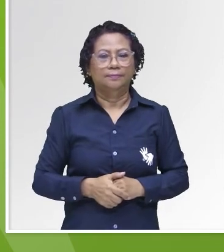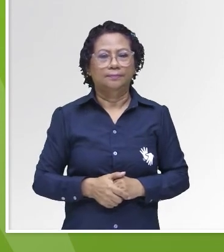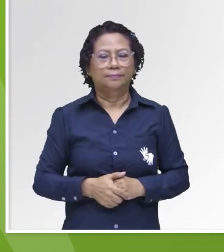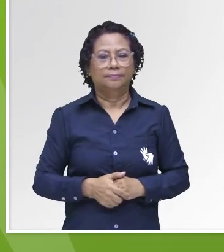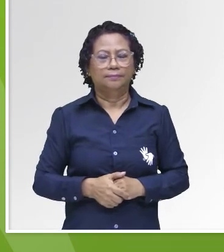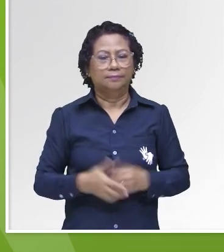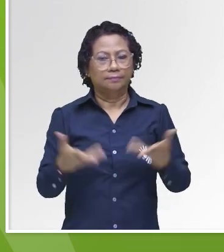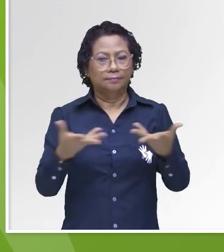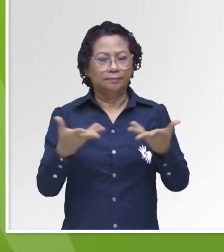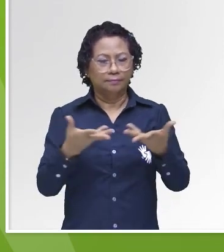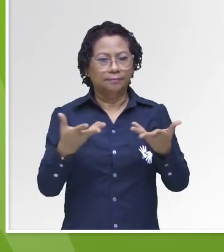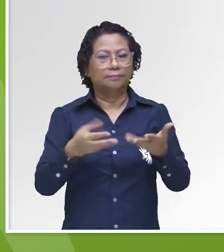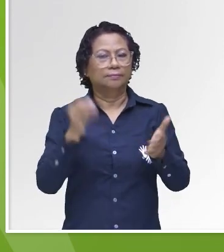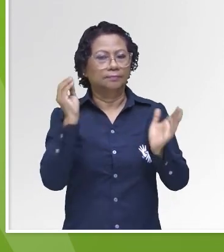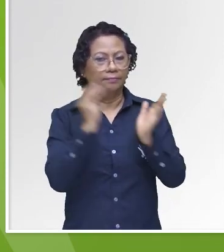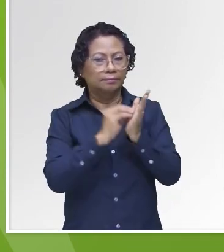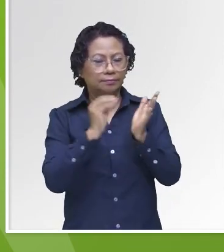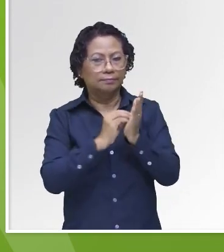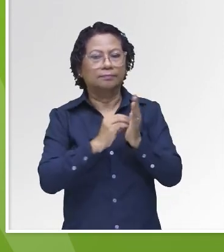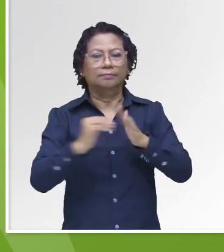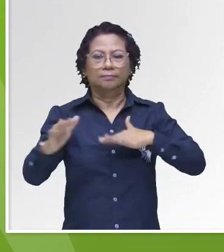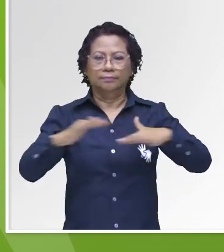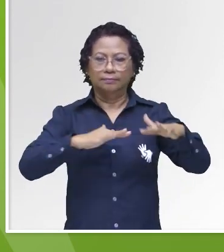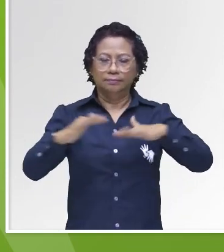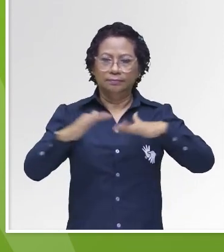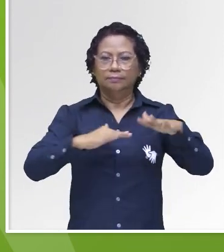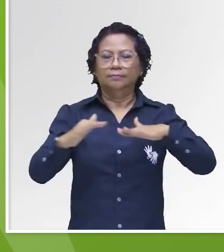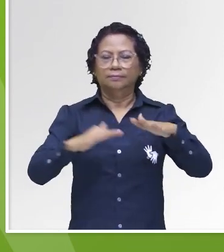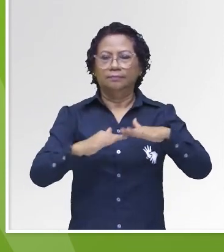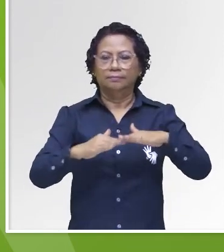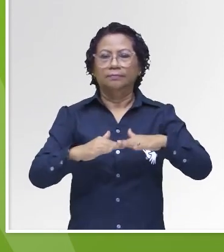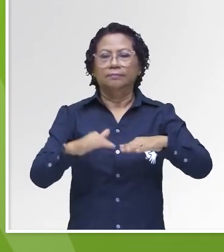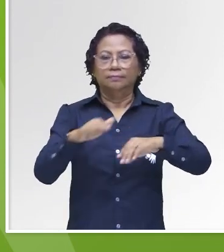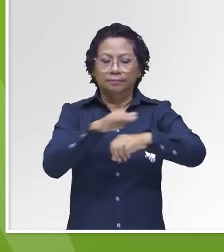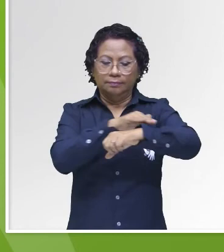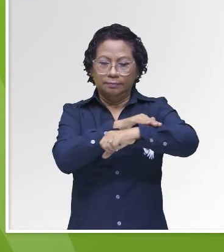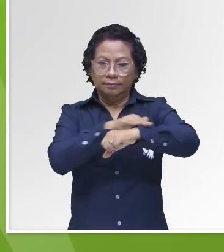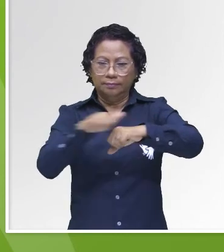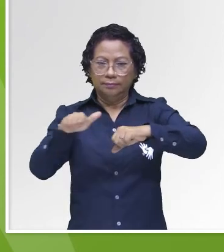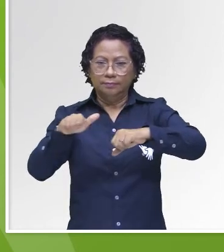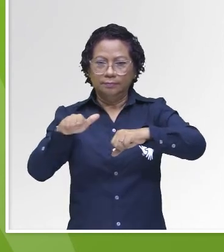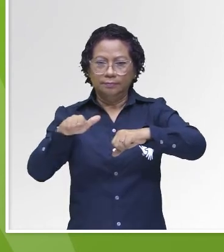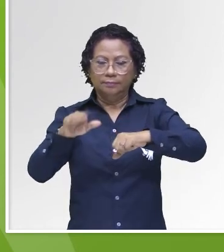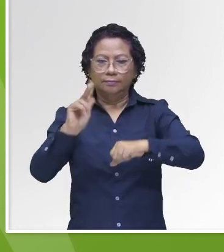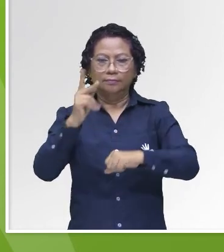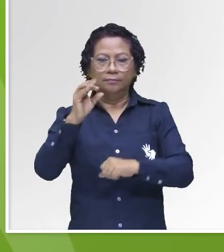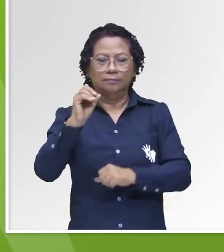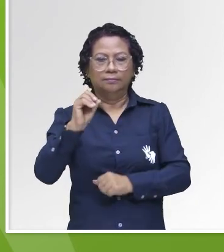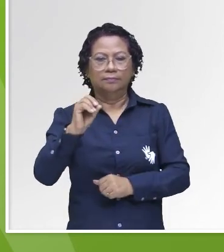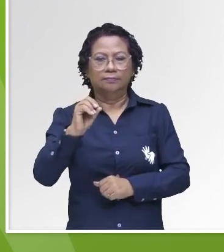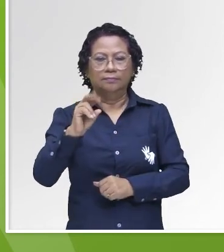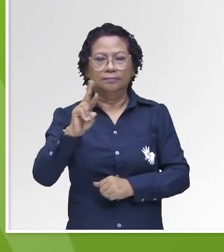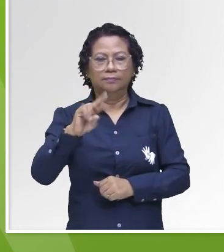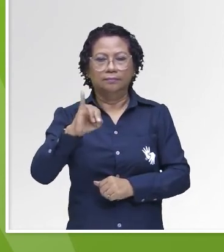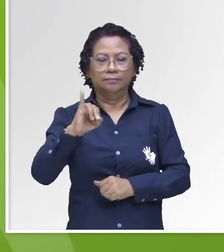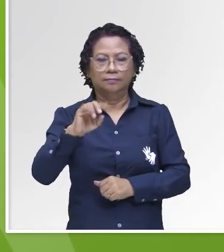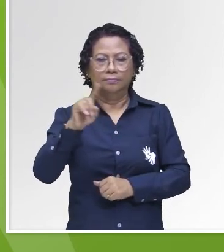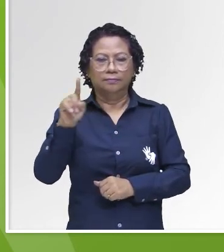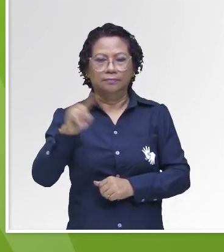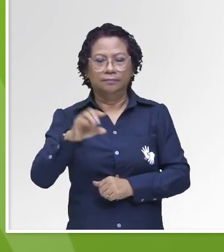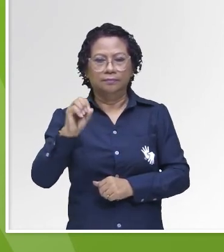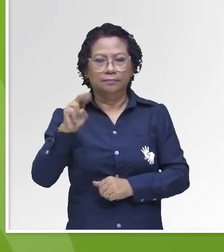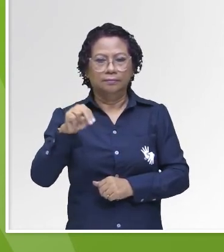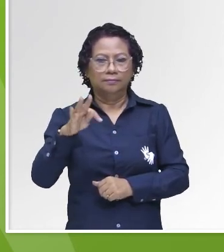analisar ainda o movimento horizontal. No movimento horizontal, nós já sabemos que o movimento é uniforme.